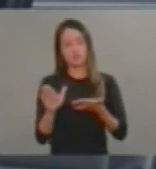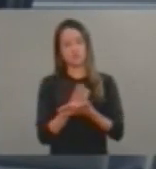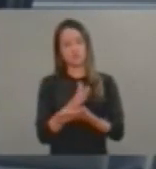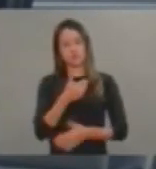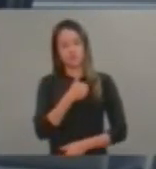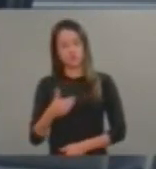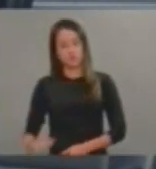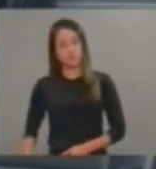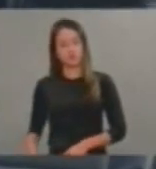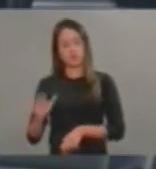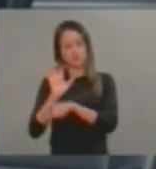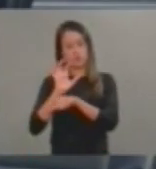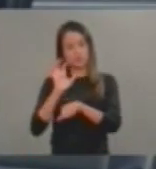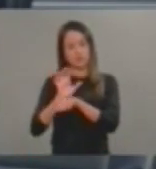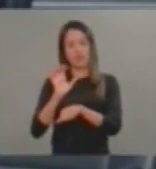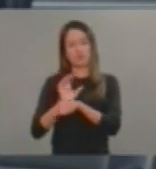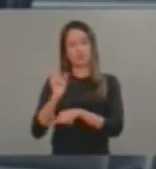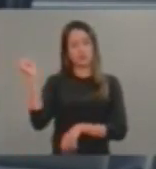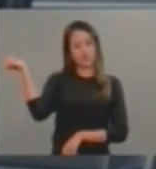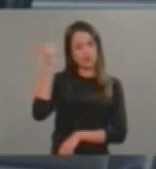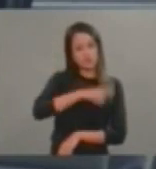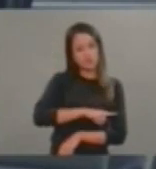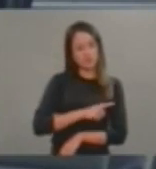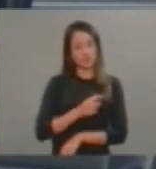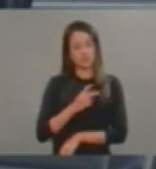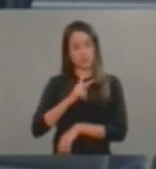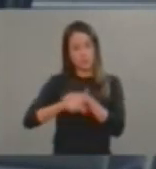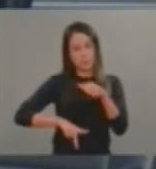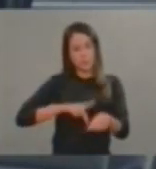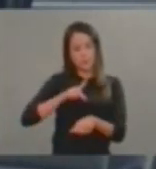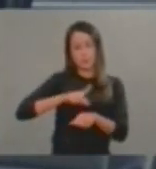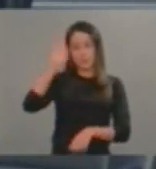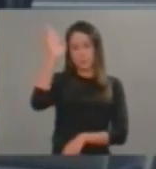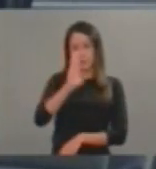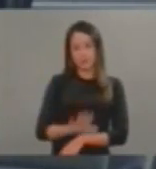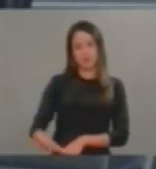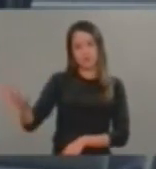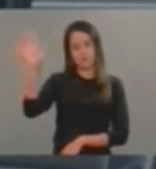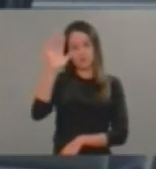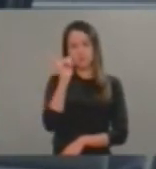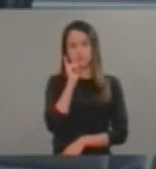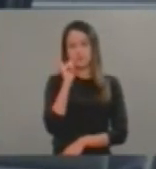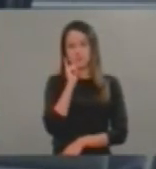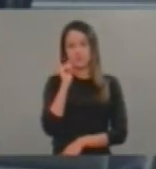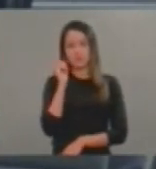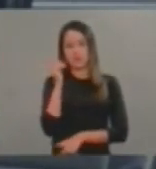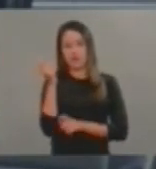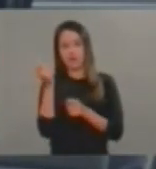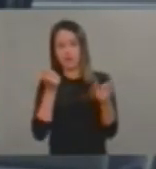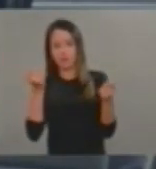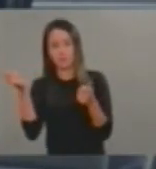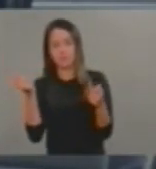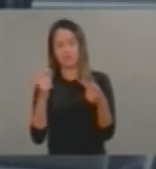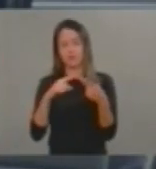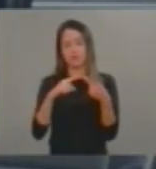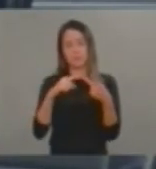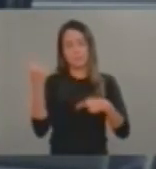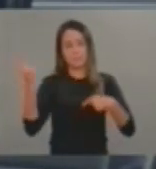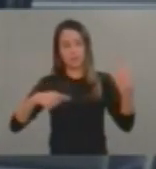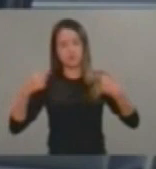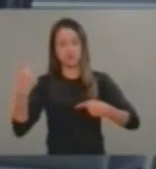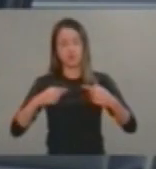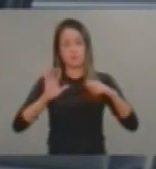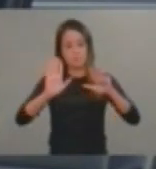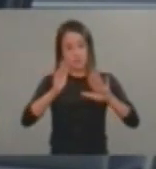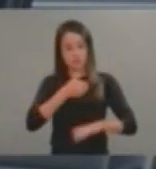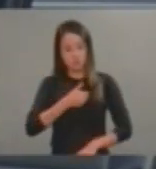com toda a dificuldade porque atravessa o nosso país em relação à dificuldade econômica, à dificuldade política, mas o governo do estado